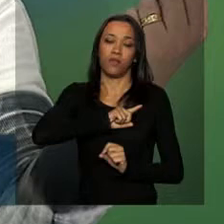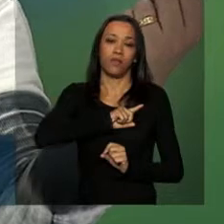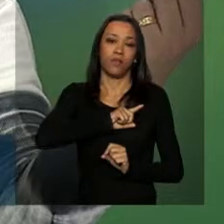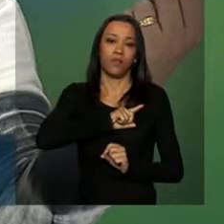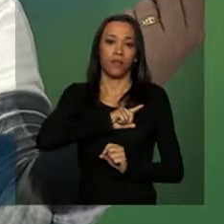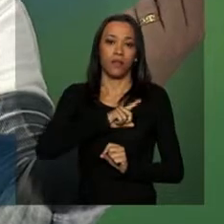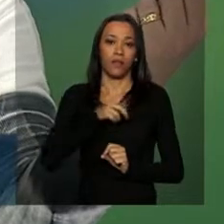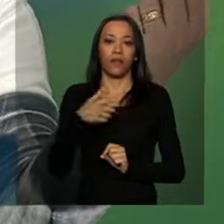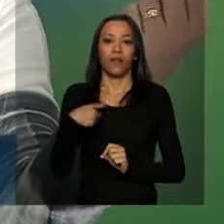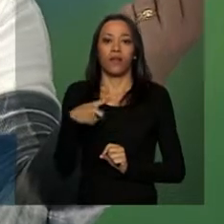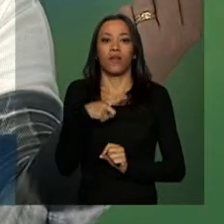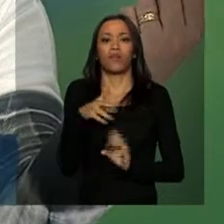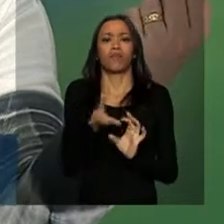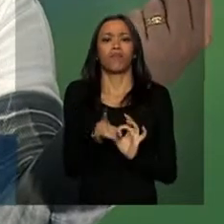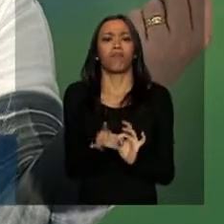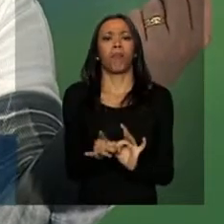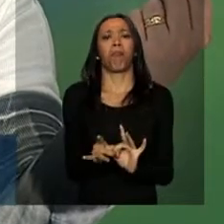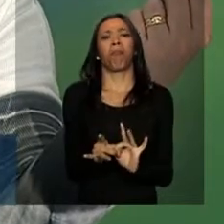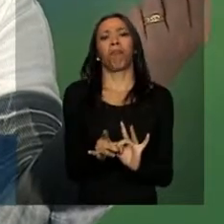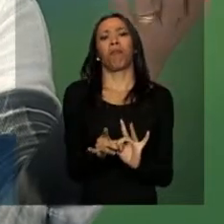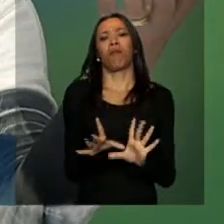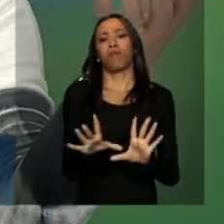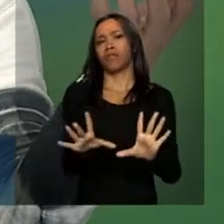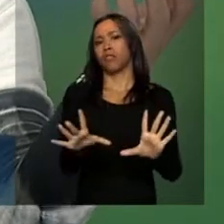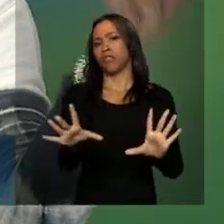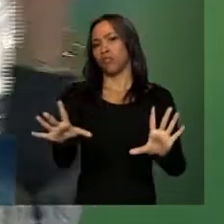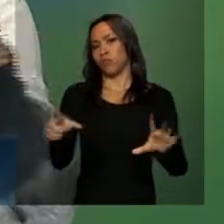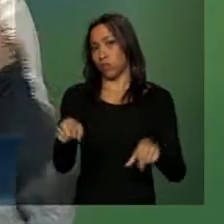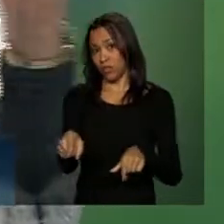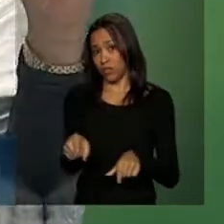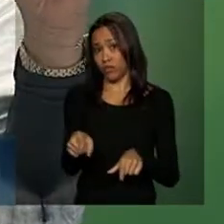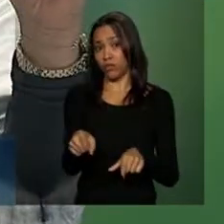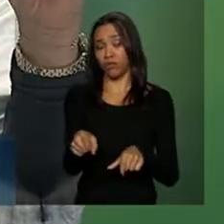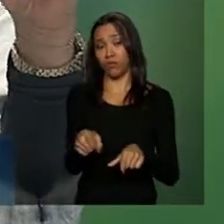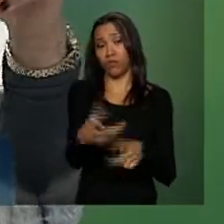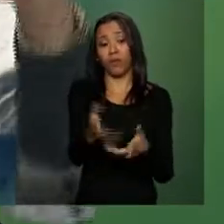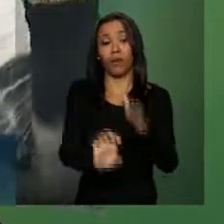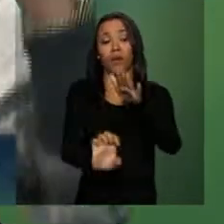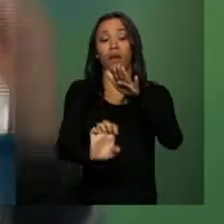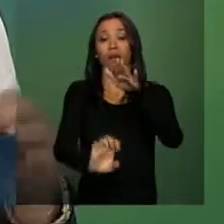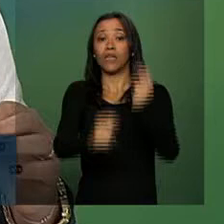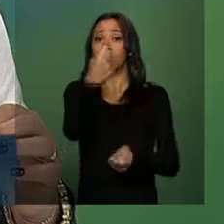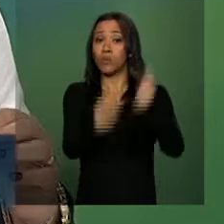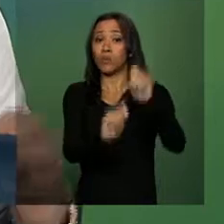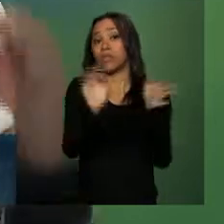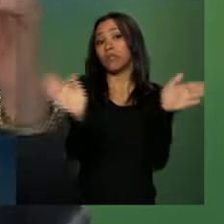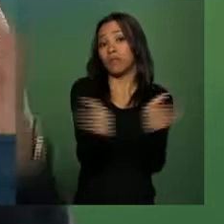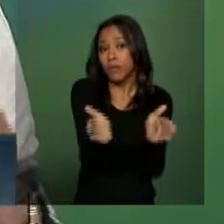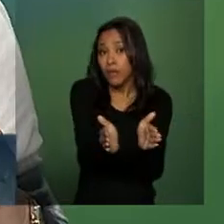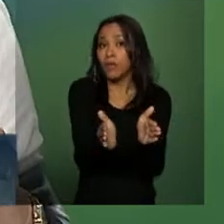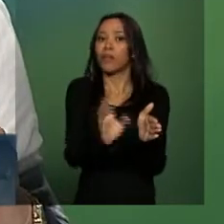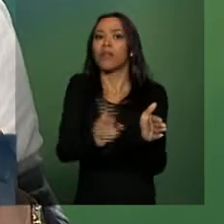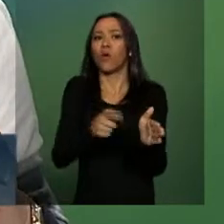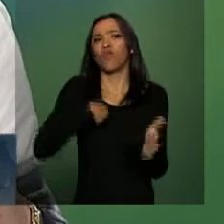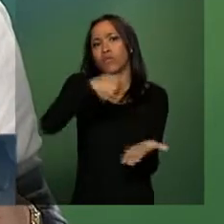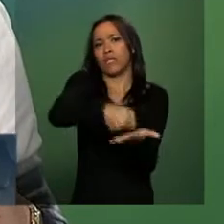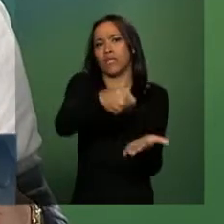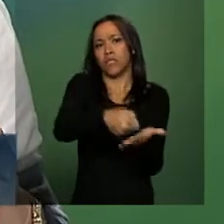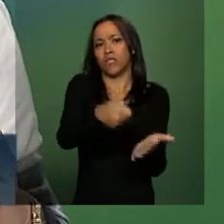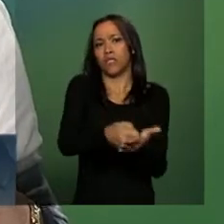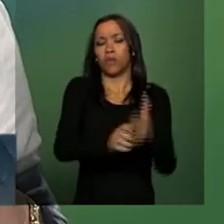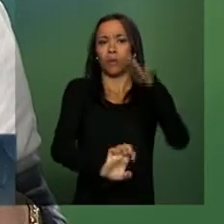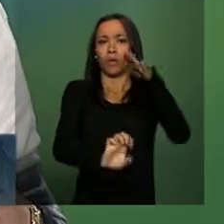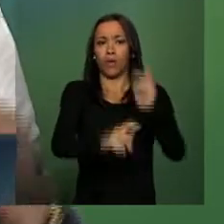estamos ficando vulneráveis ou lenientes com a pequena indústria. Absolutamente. Eu não posso exigir de uma pequena